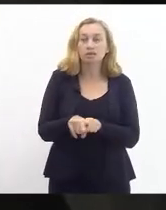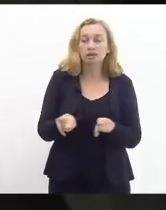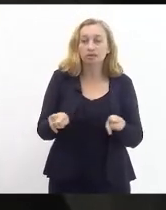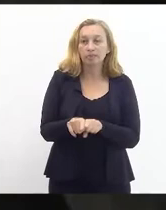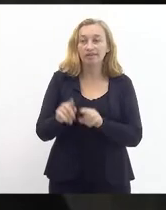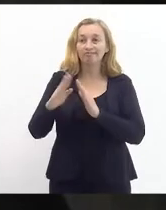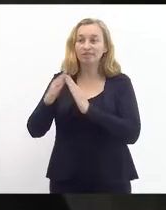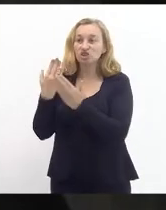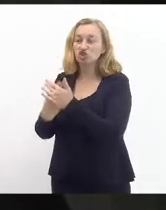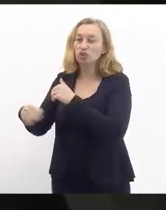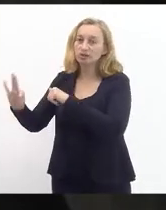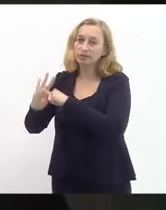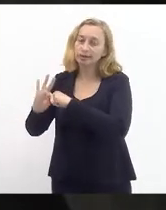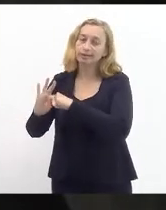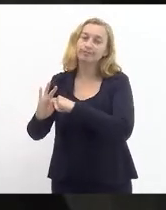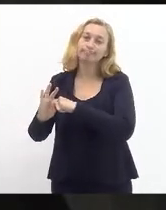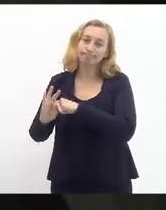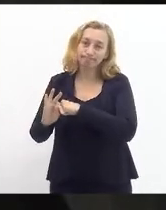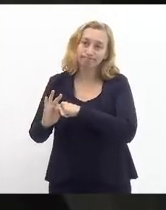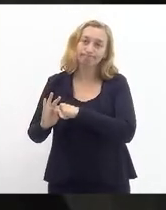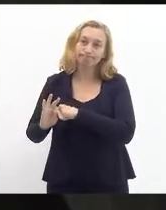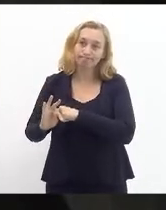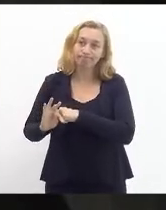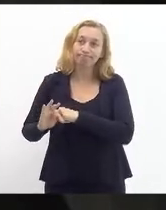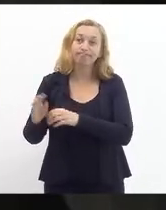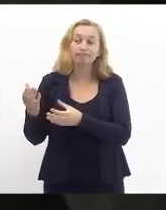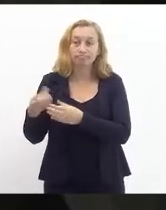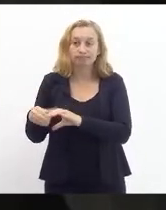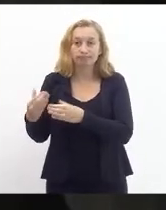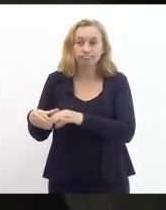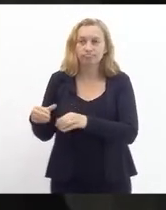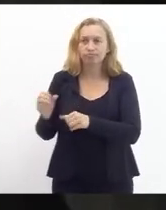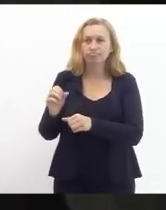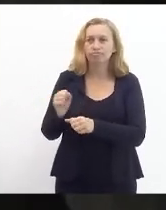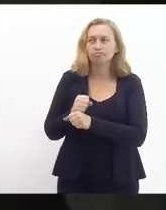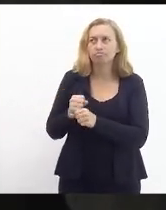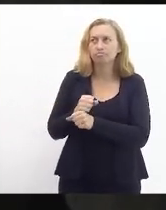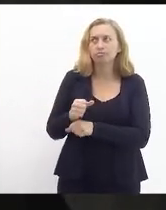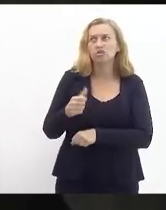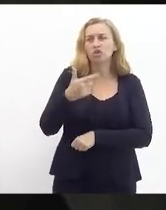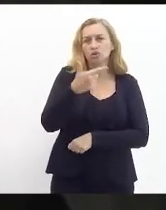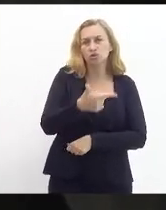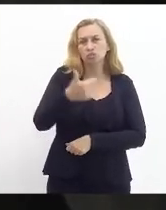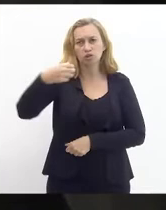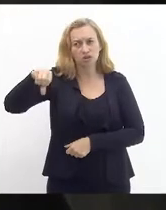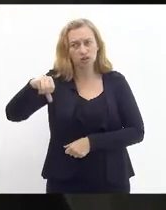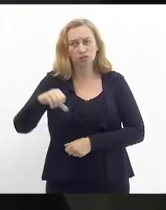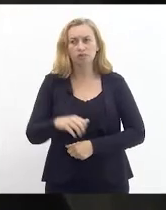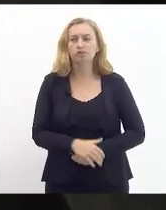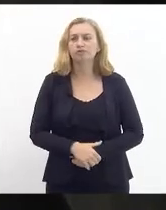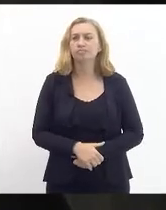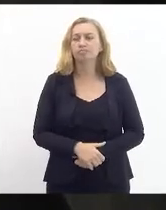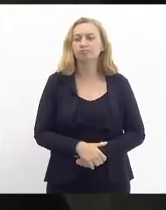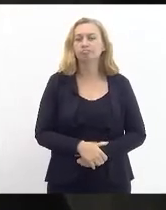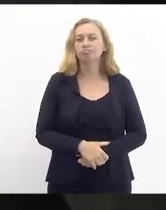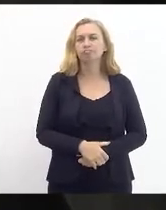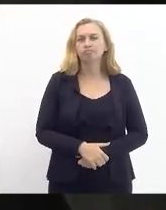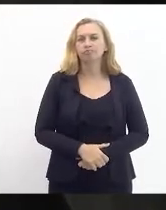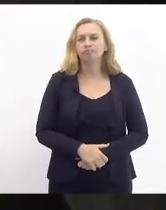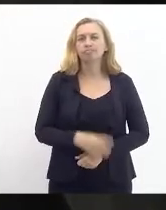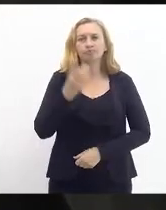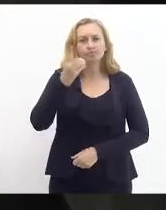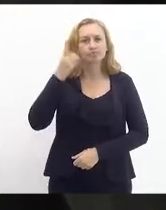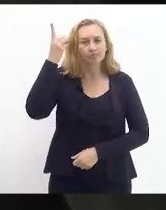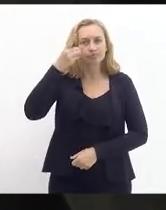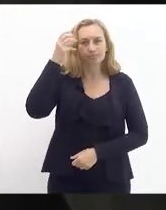da rede Faetec rede Faetec concurso realizado no ano de 2019 hora é